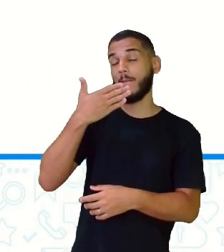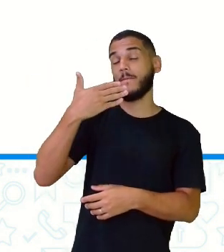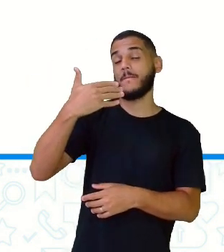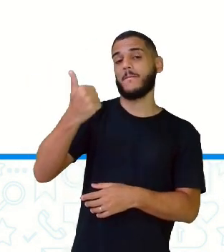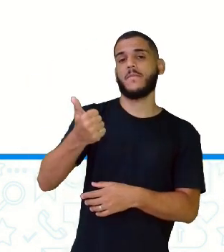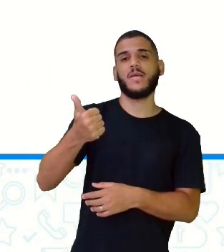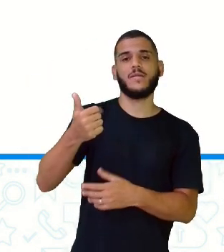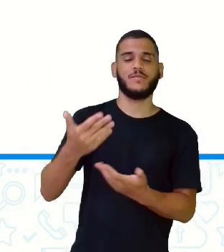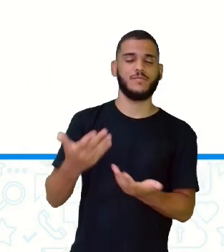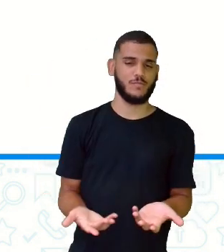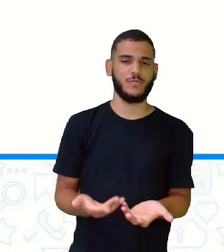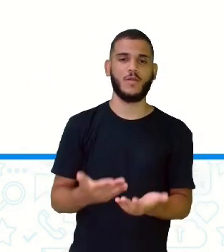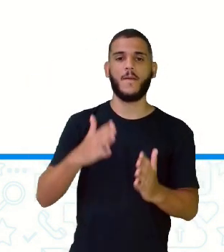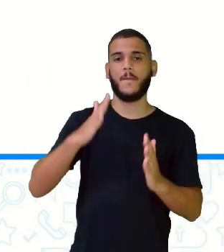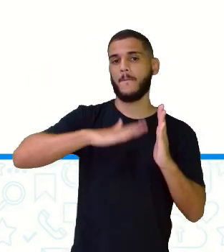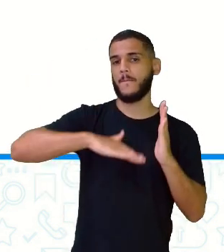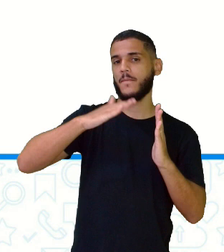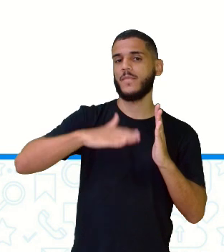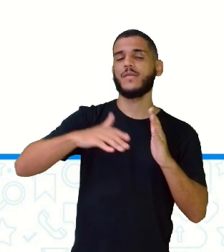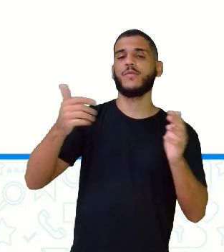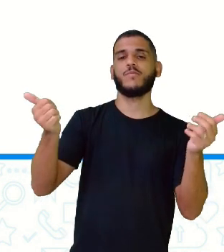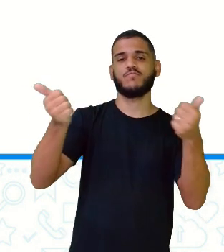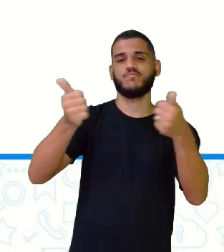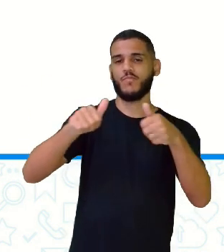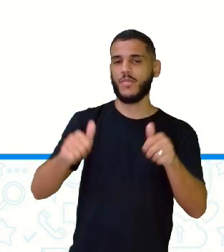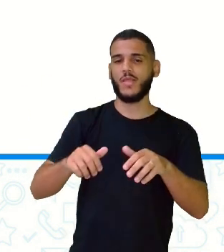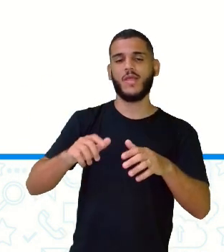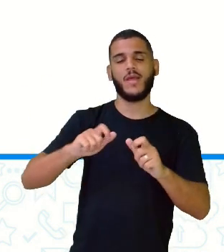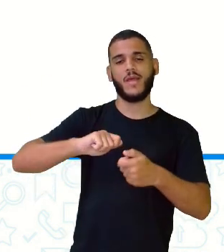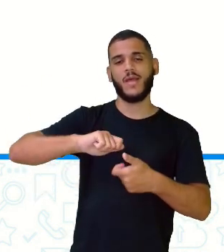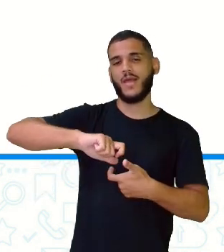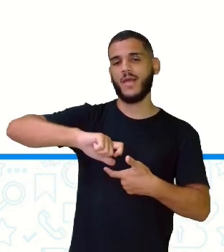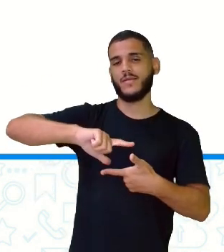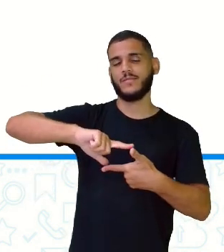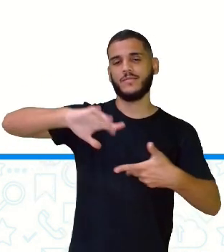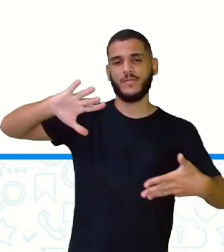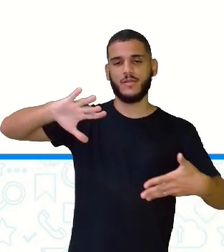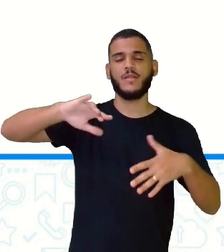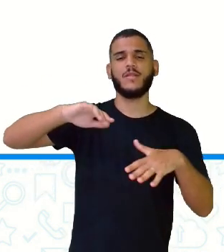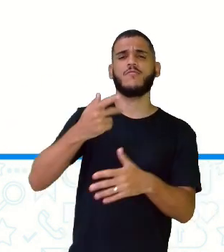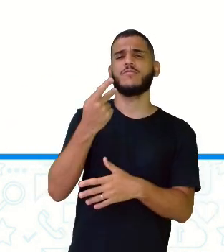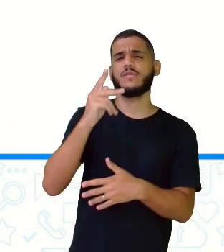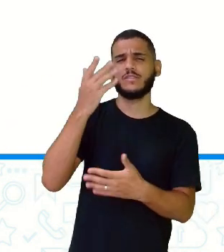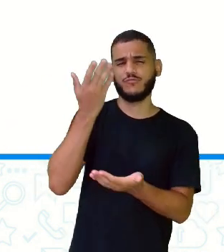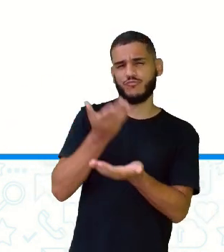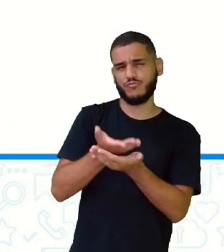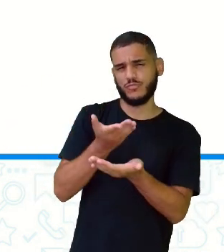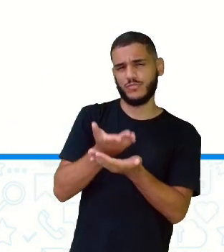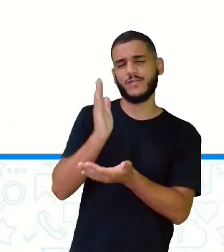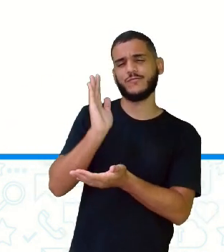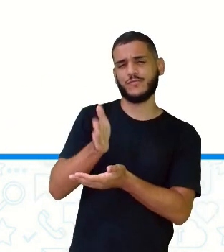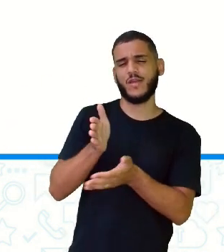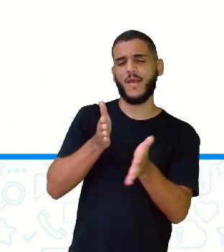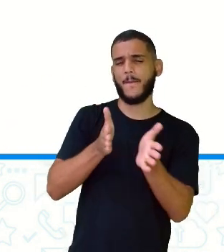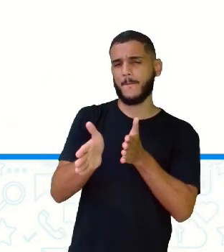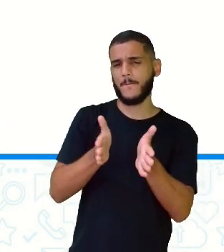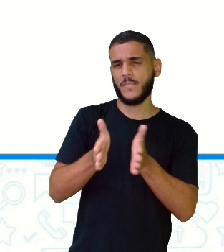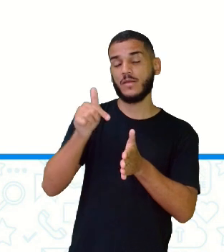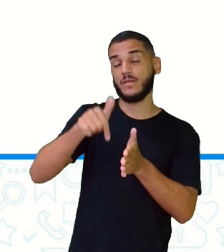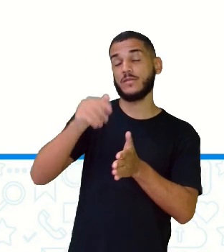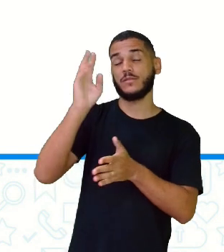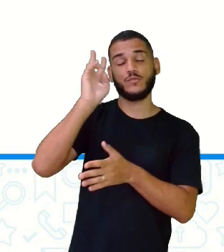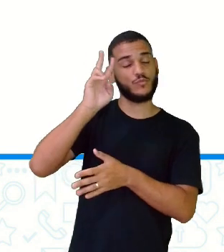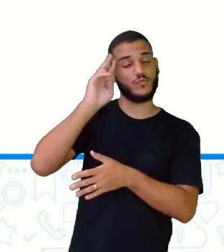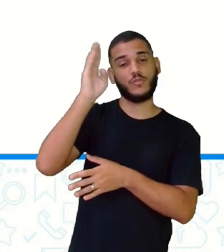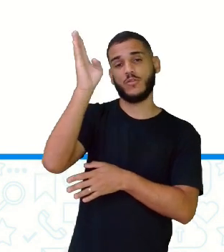moderna. Isso mesmo, teve essa Semana de Arte Moderna. Vocês já estudaram esse momento da história do Brasil? Se você ainda